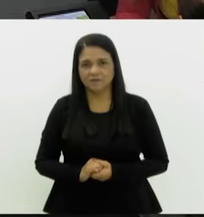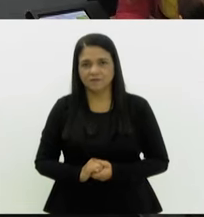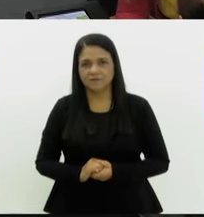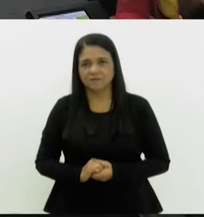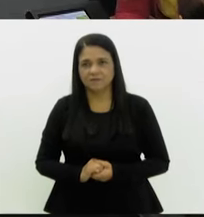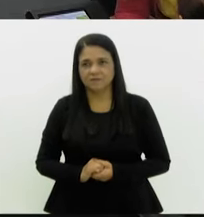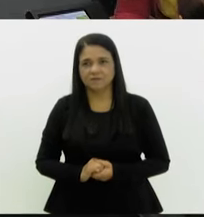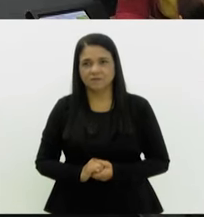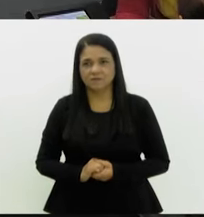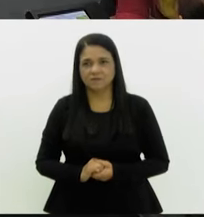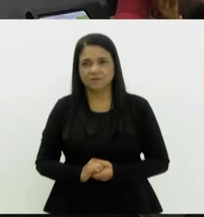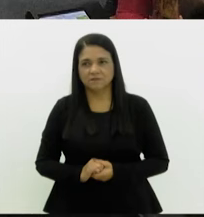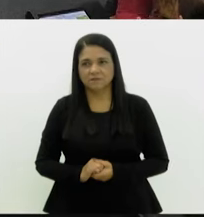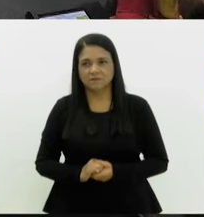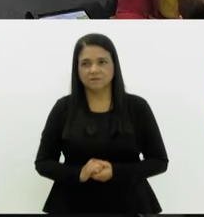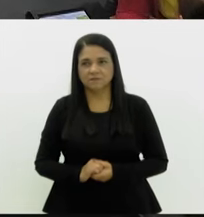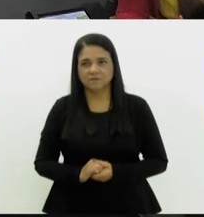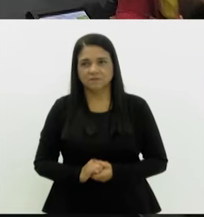Obrigado.